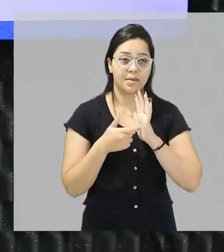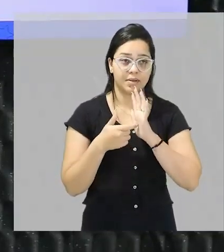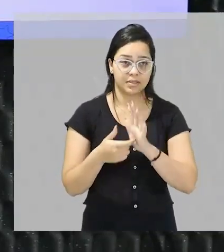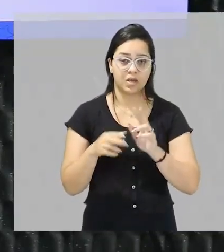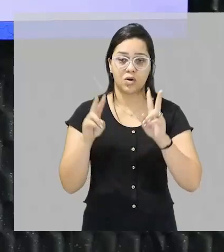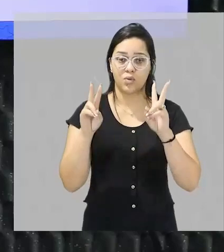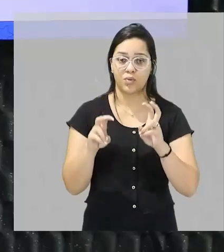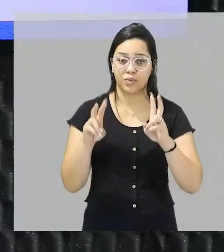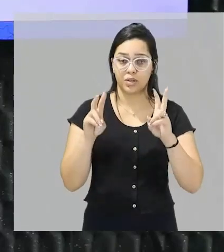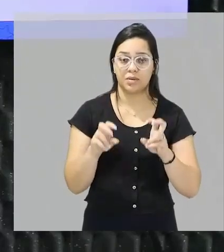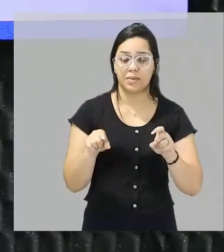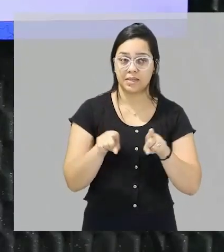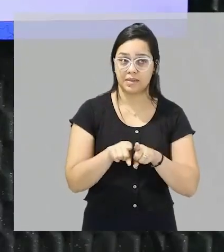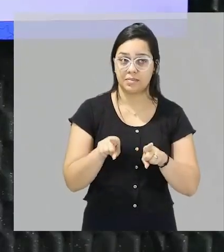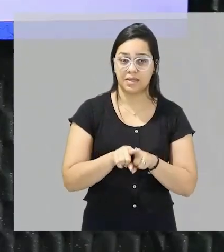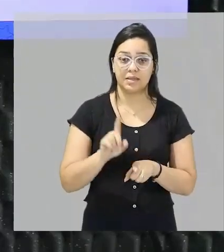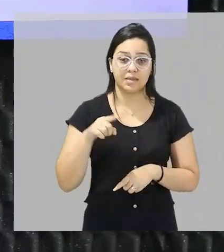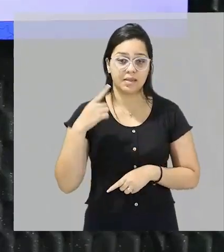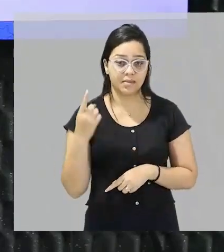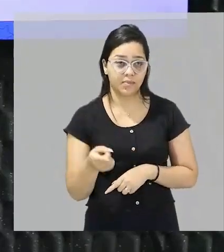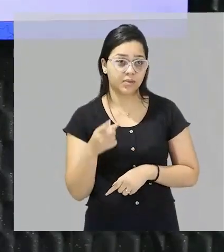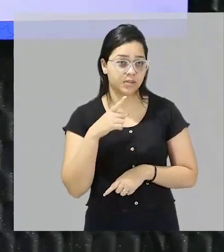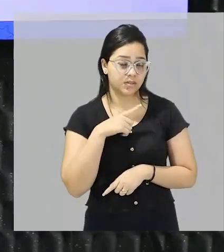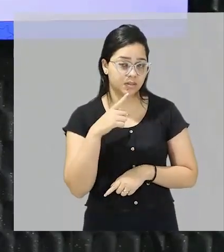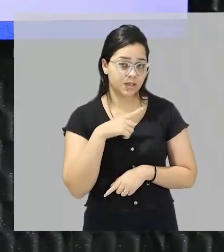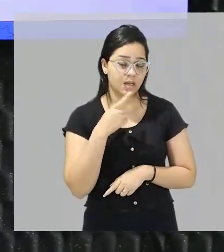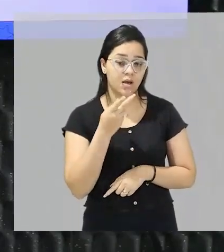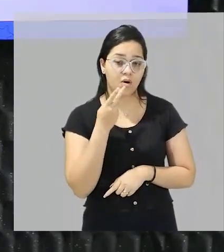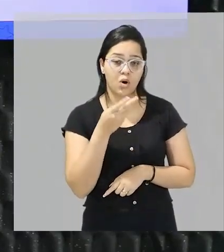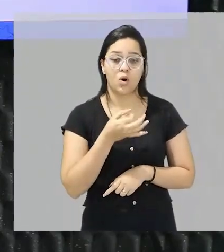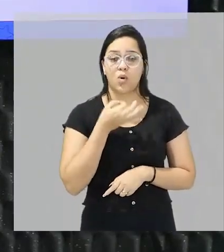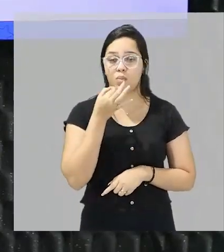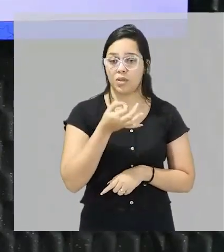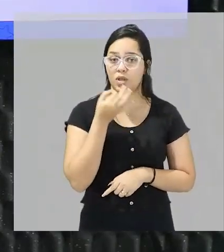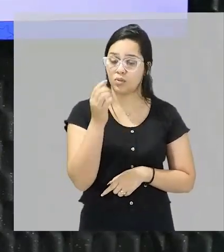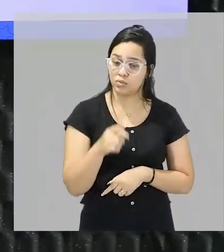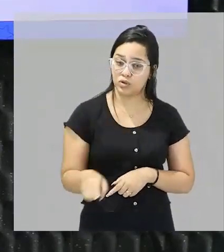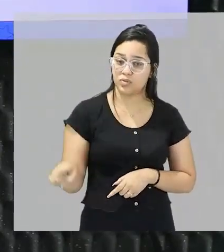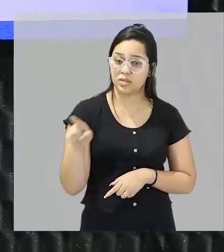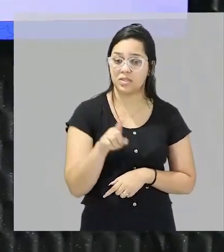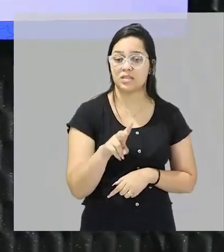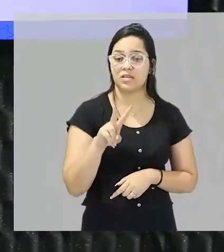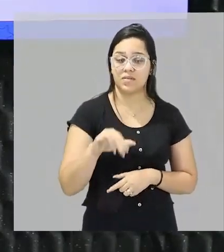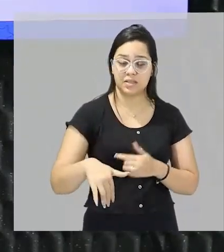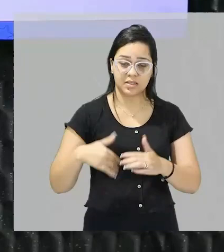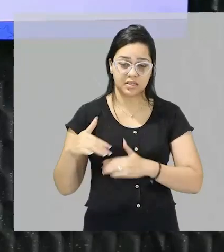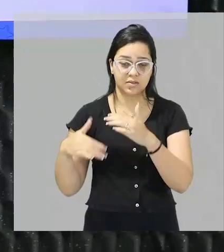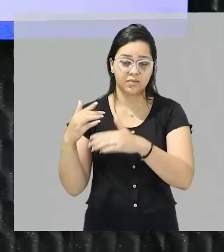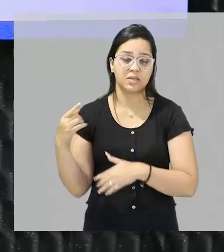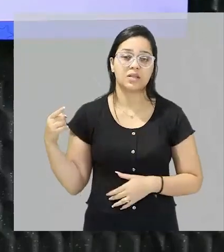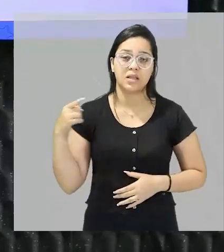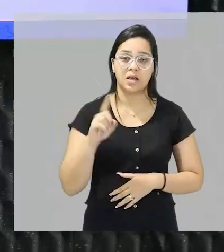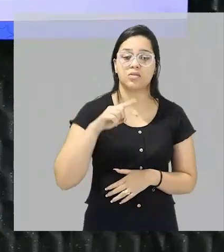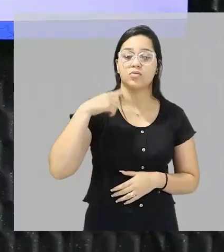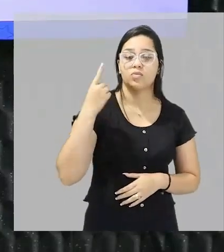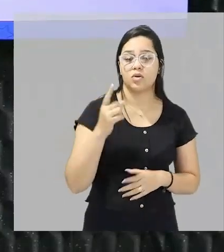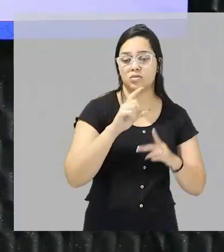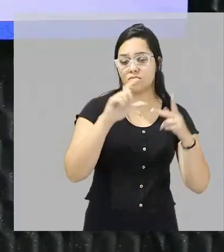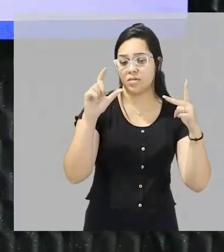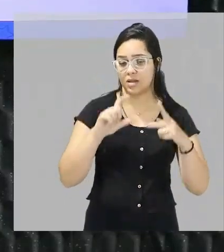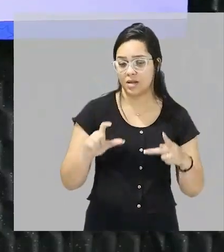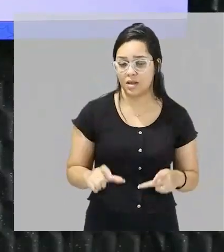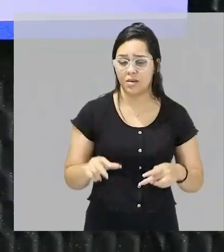o tema e logo em seguida trazer o ponto de vista, trazer a tese que será desenvolvida lá nos próximos parágrafos.